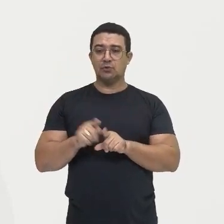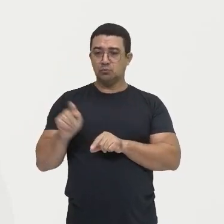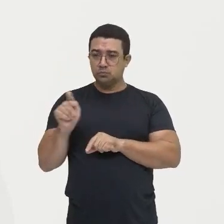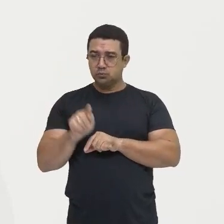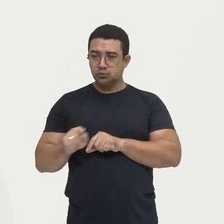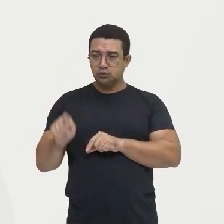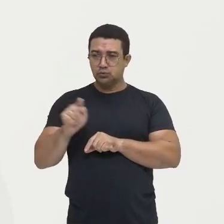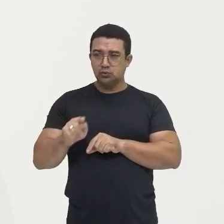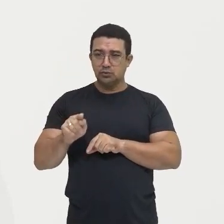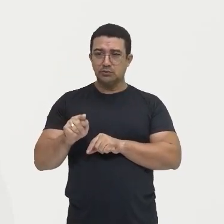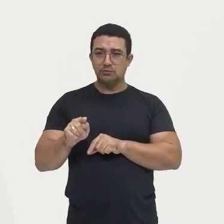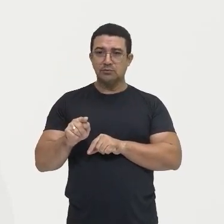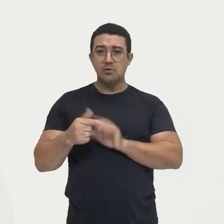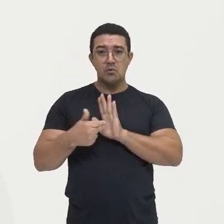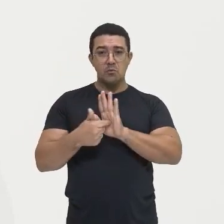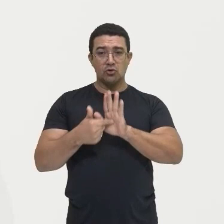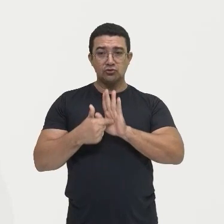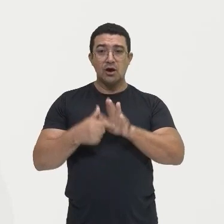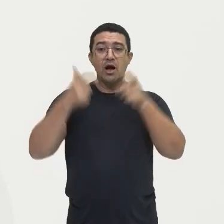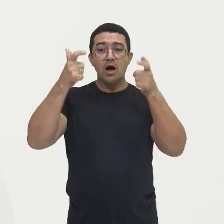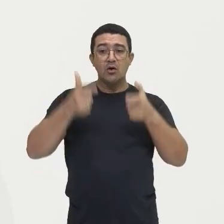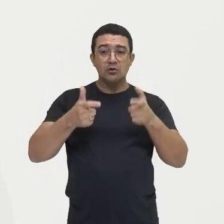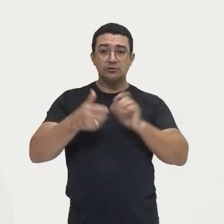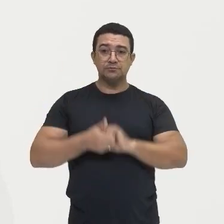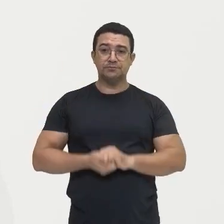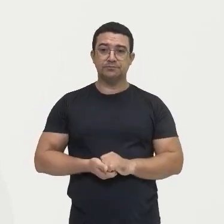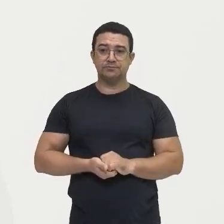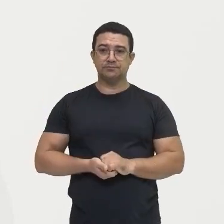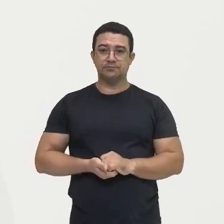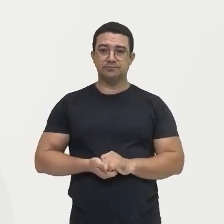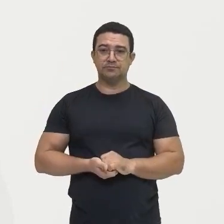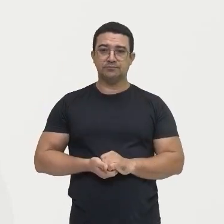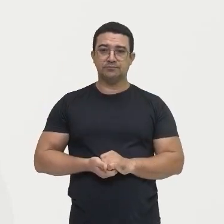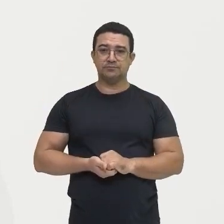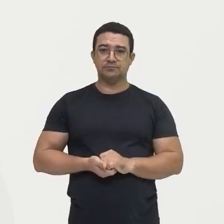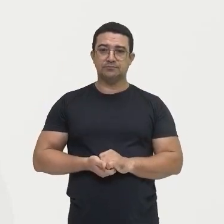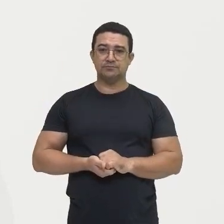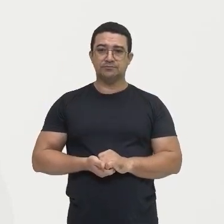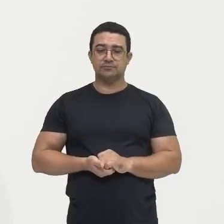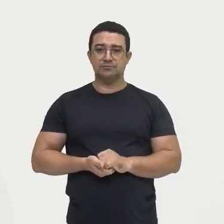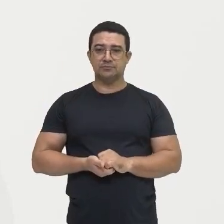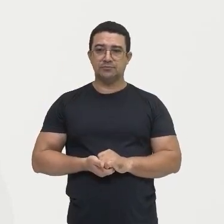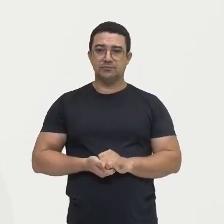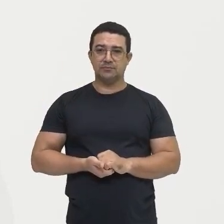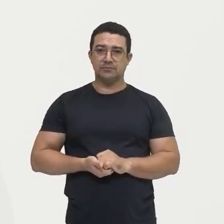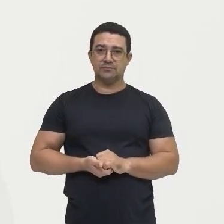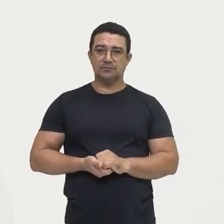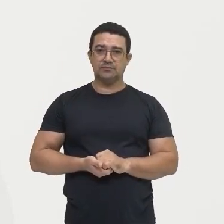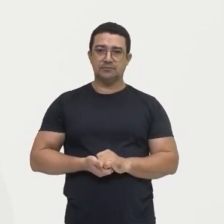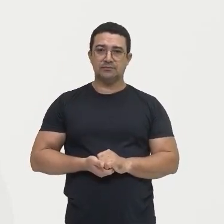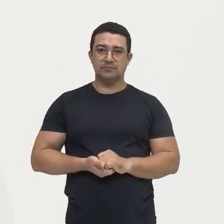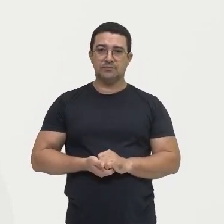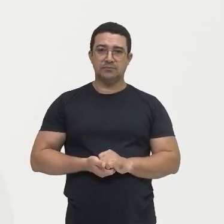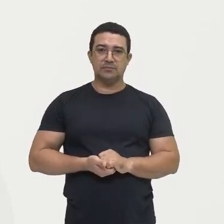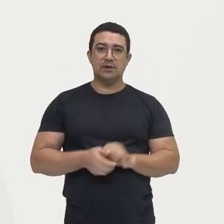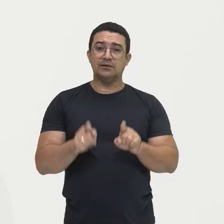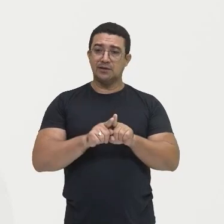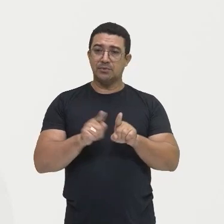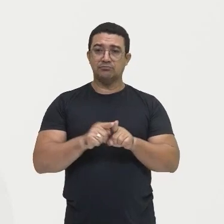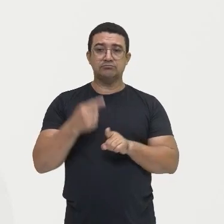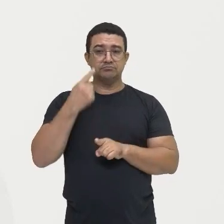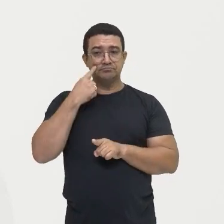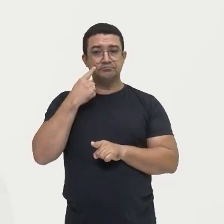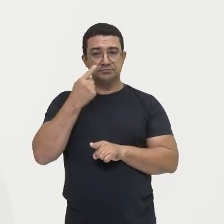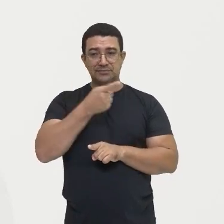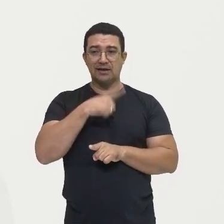só um indicativo de norte, tá certo? Que se dá dessa forma aqui, ou a gente pode ter também a rosa dos ventos que eu vou